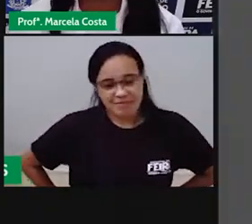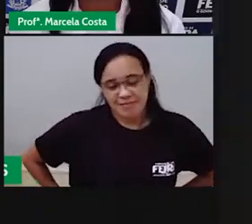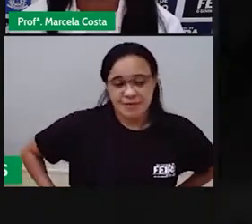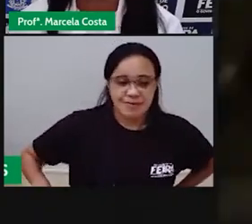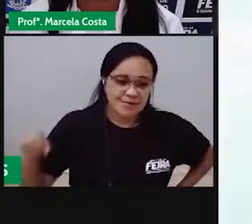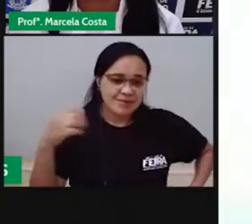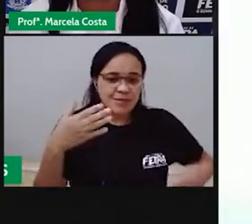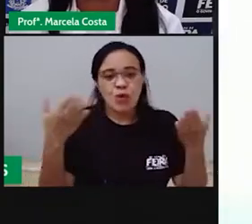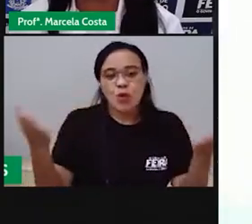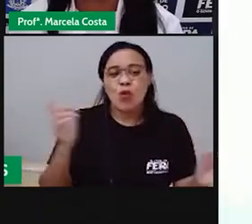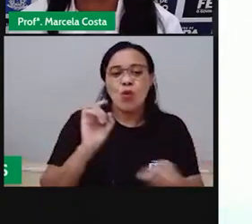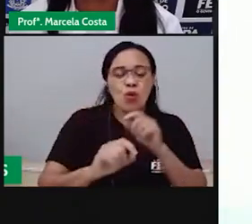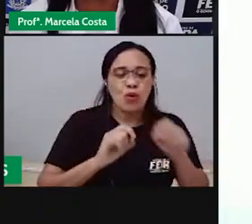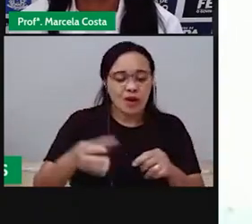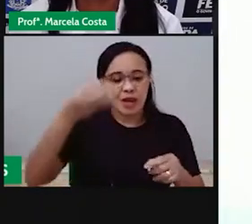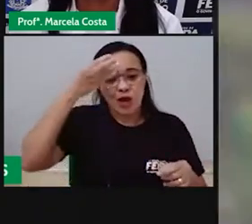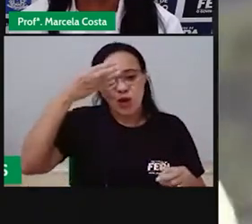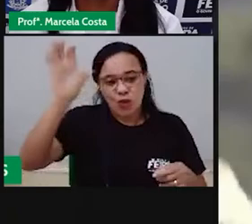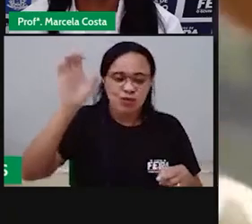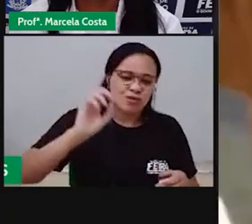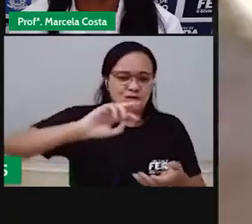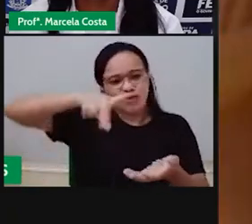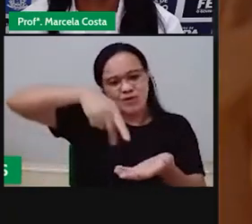cultura, dança.